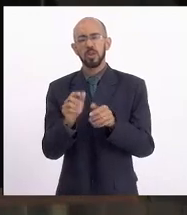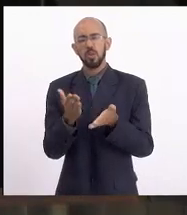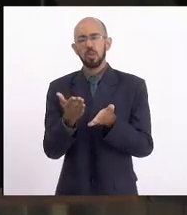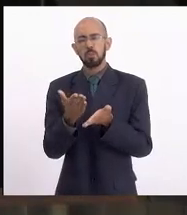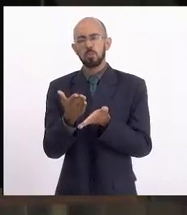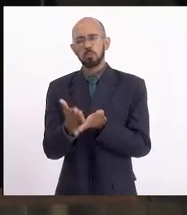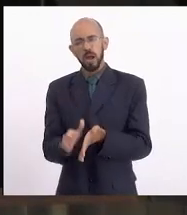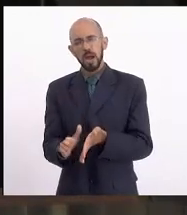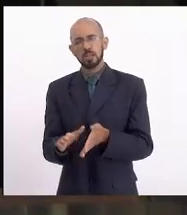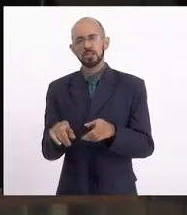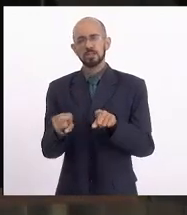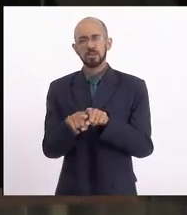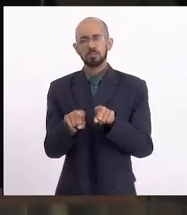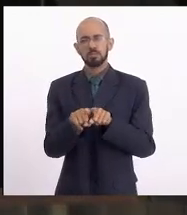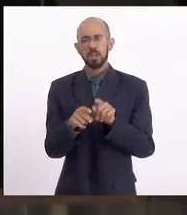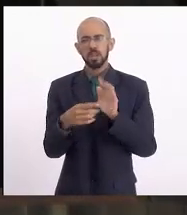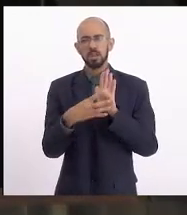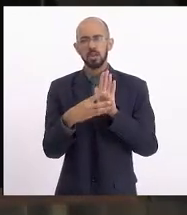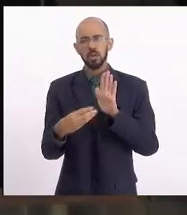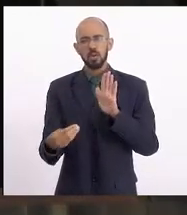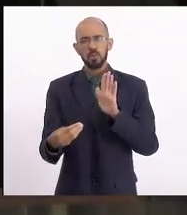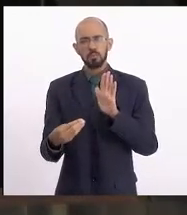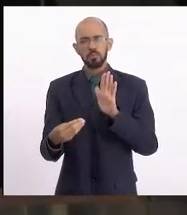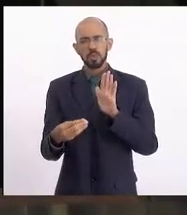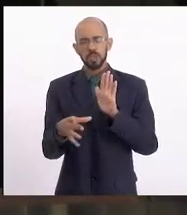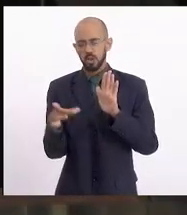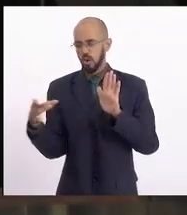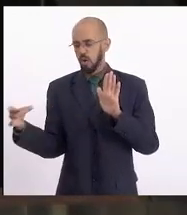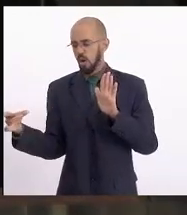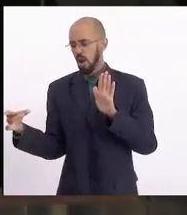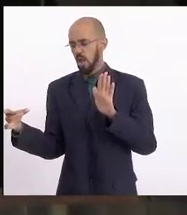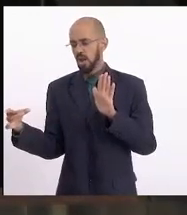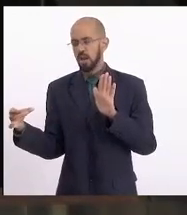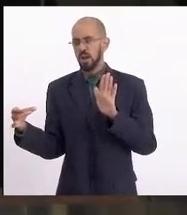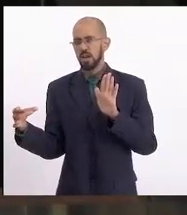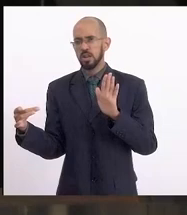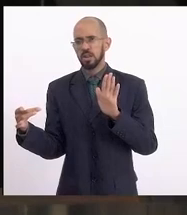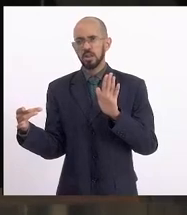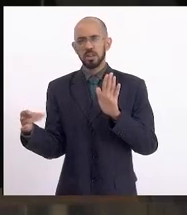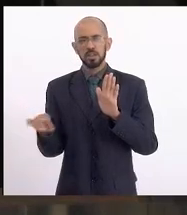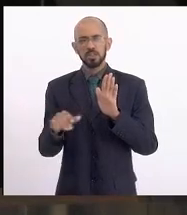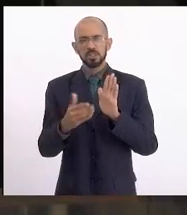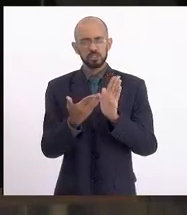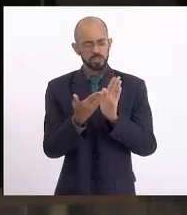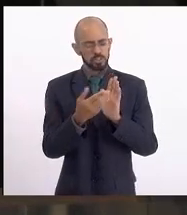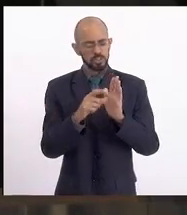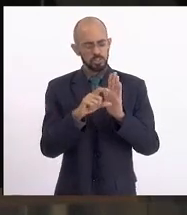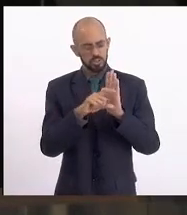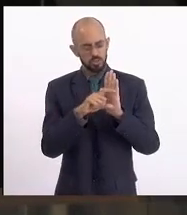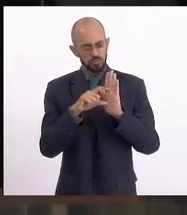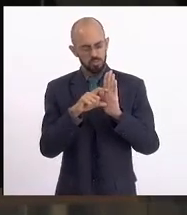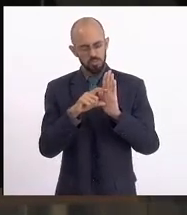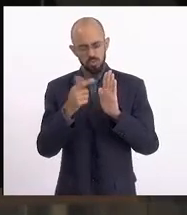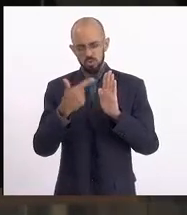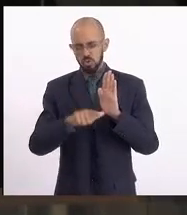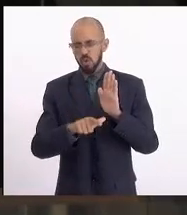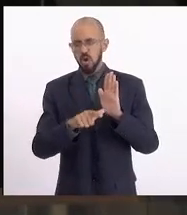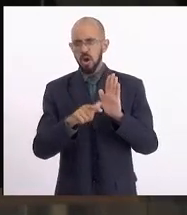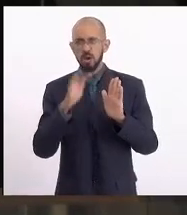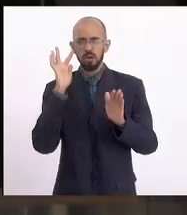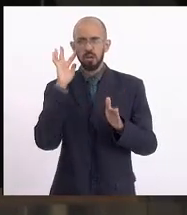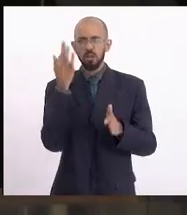fazem cópia e colagem de excertos de outras sentenças de outros